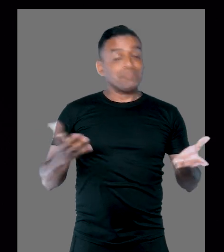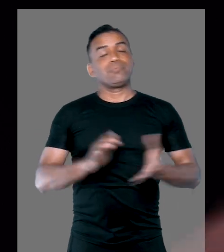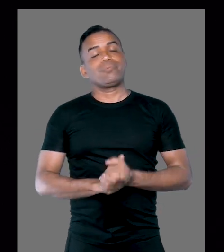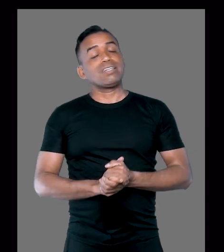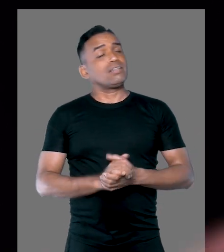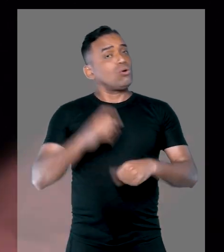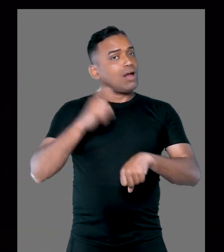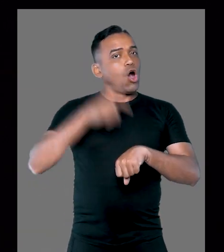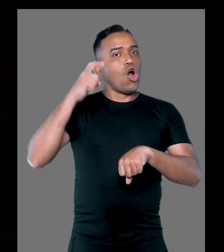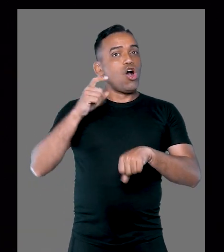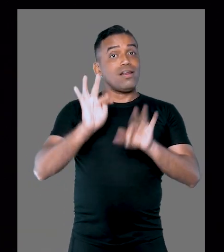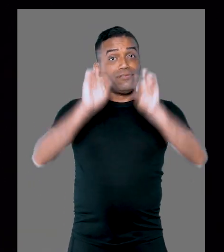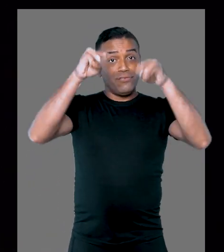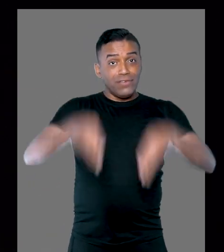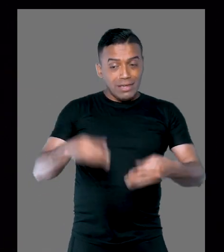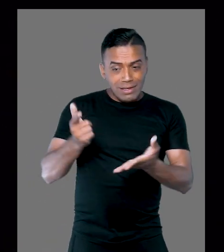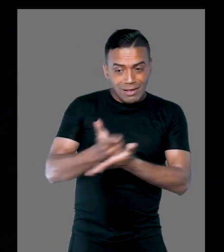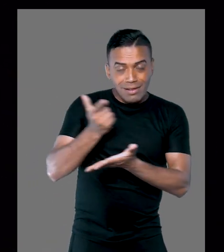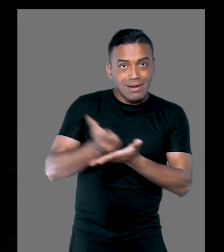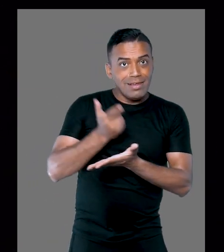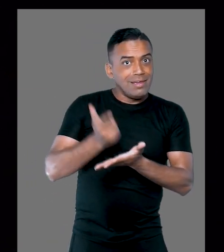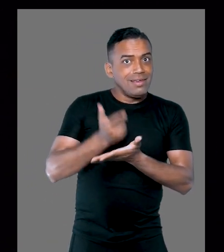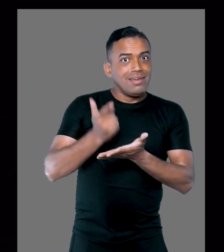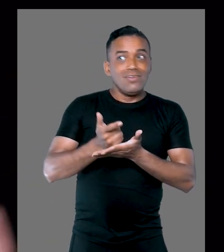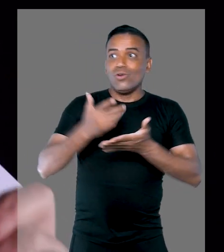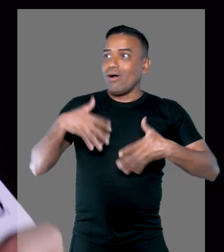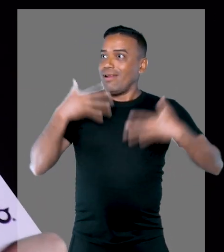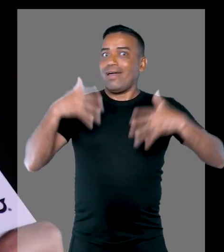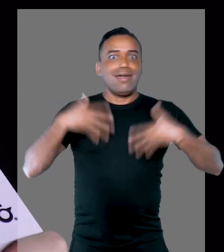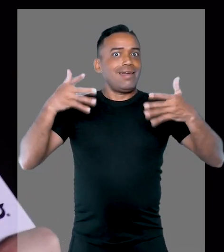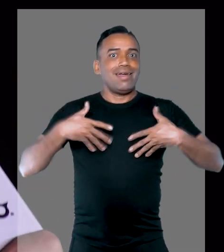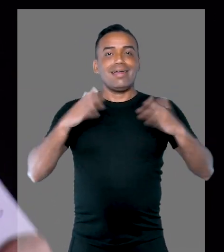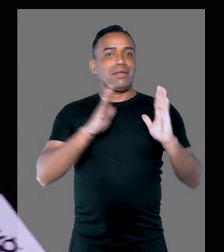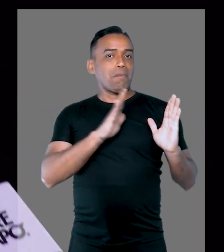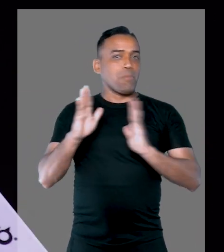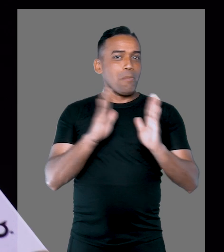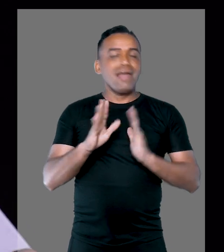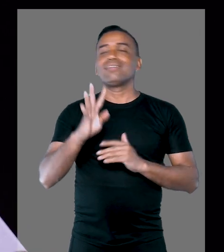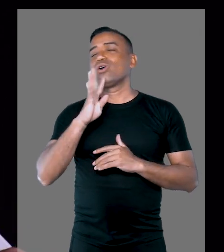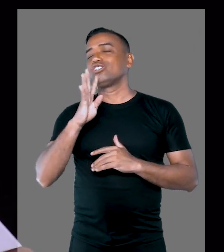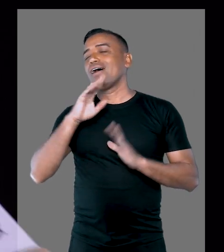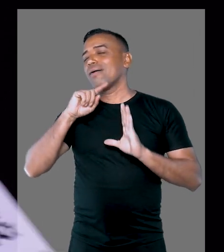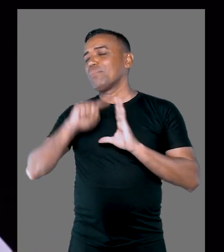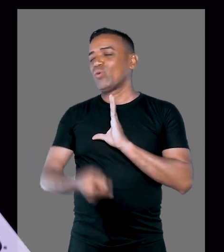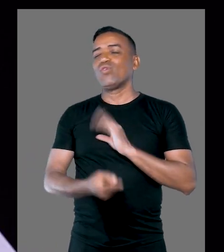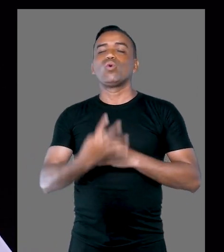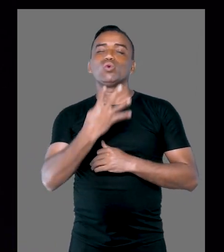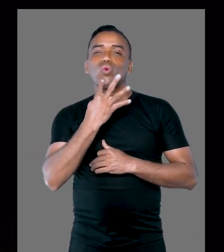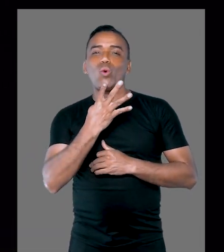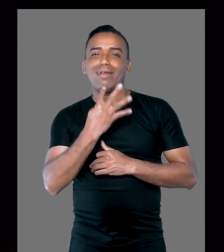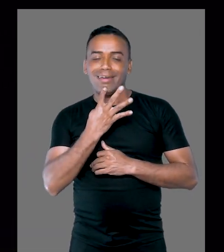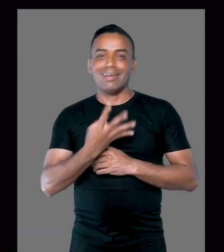que, quando vai chegando ao fim, eu posso dizer que vai ficando mais alegre, justamente porque são momentos que eu já conhecia mais as pessoas. Então, eu podia